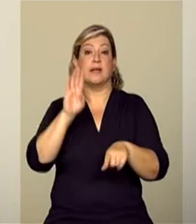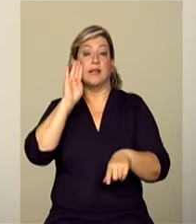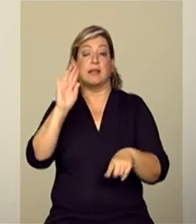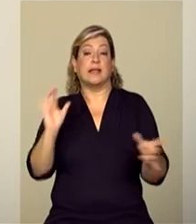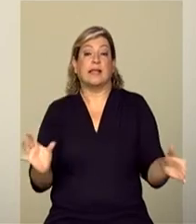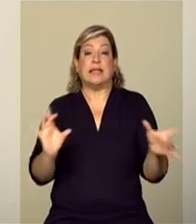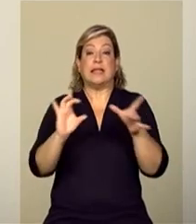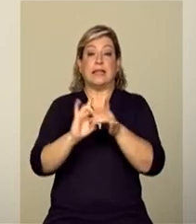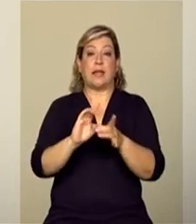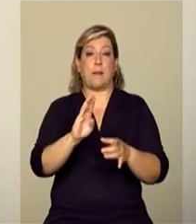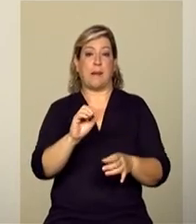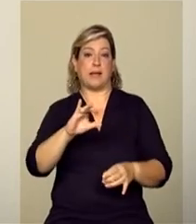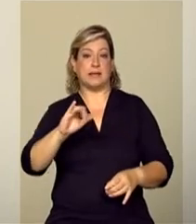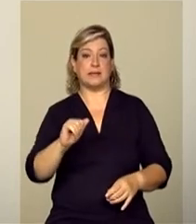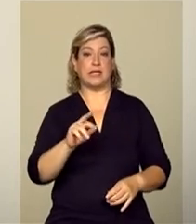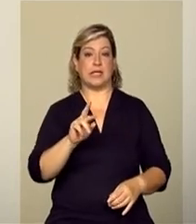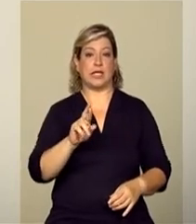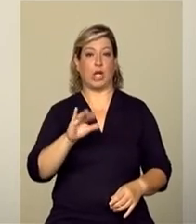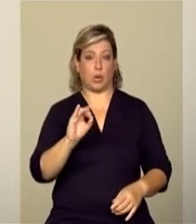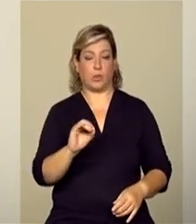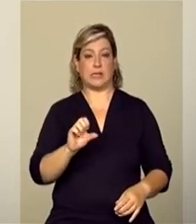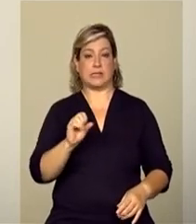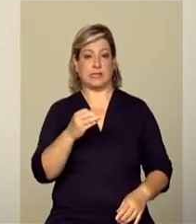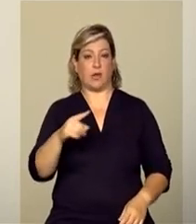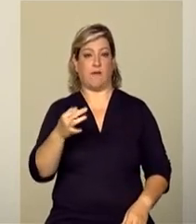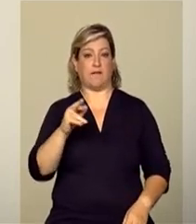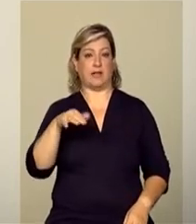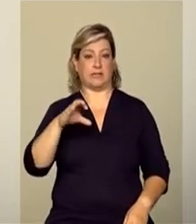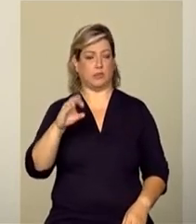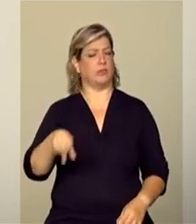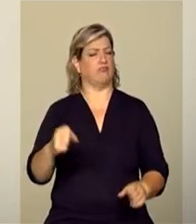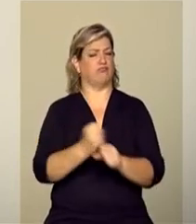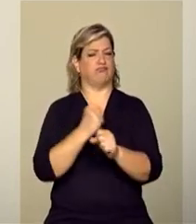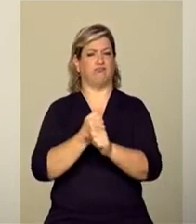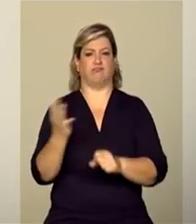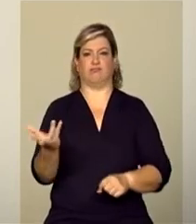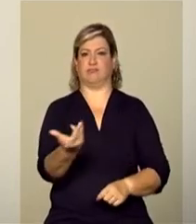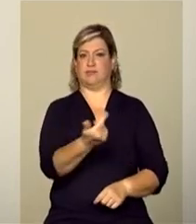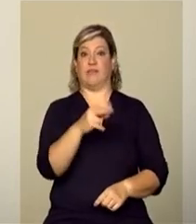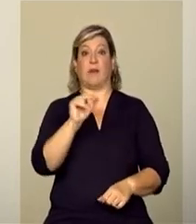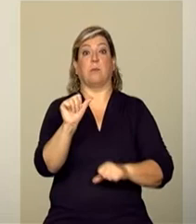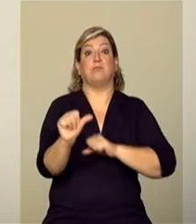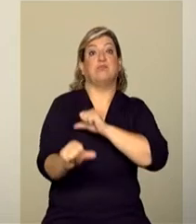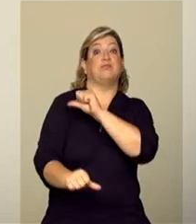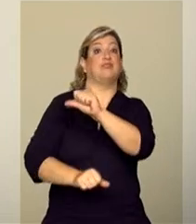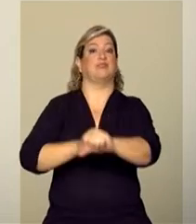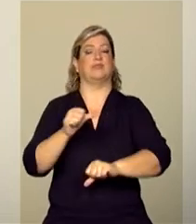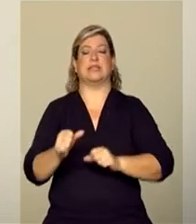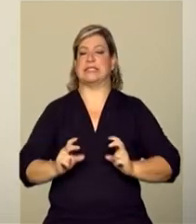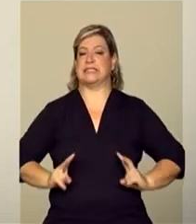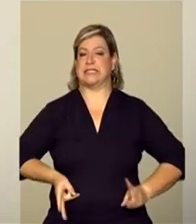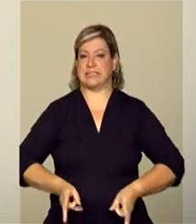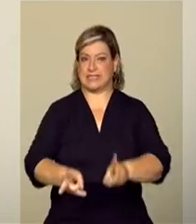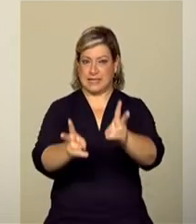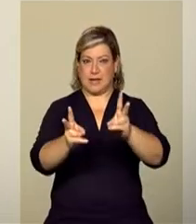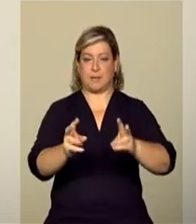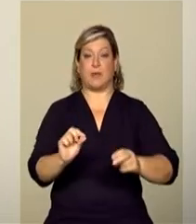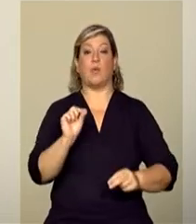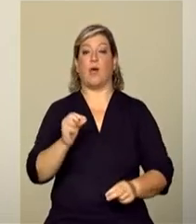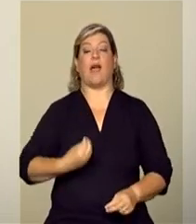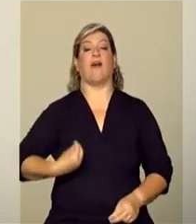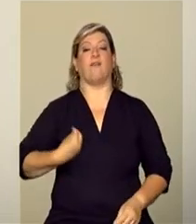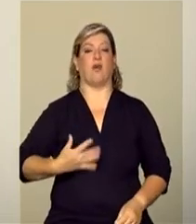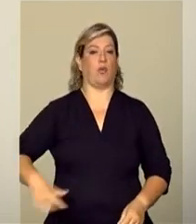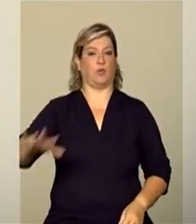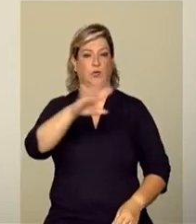integração da Bacia do São Francisco uma obra fantástica que vai mudar para sempre a realidade do Nordeste